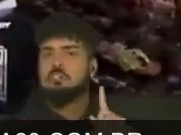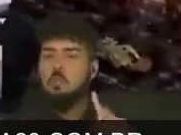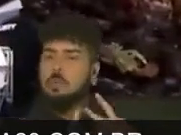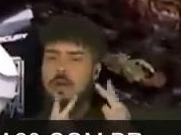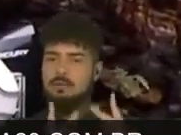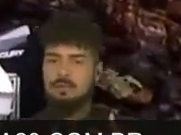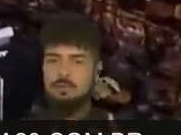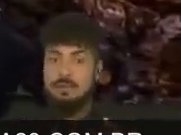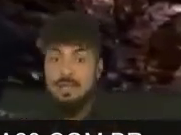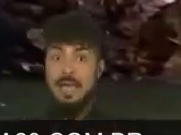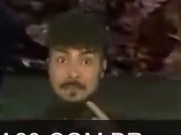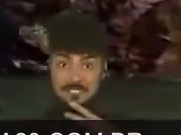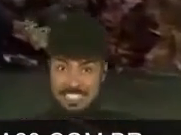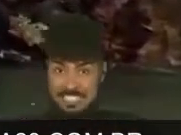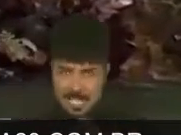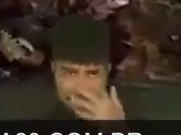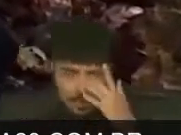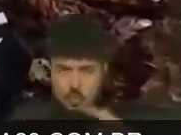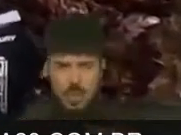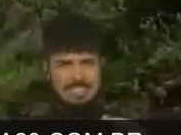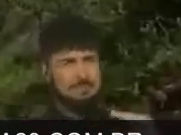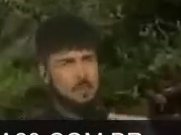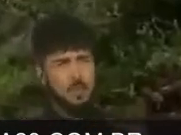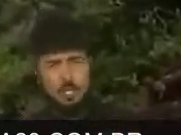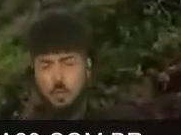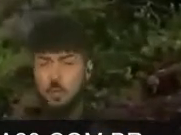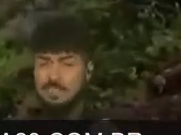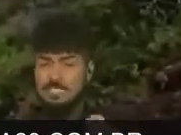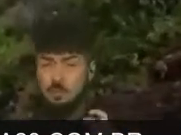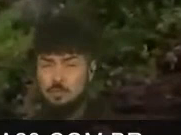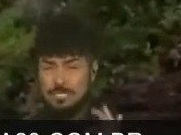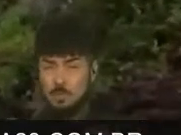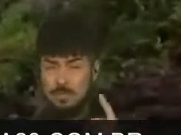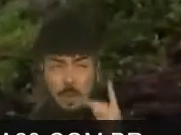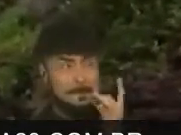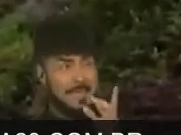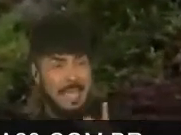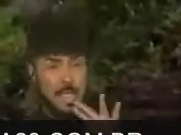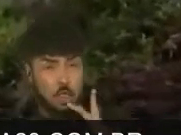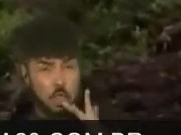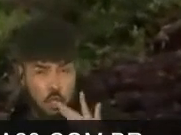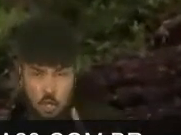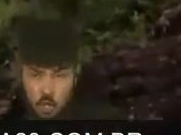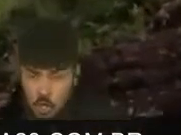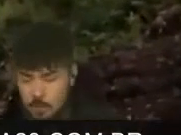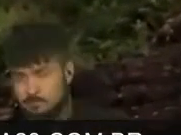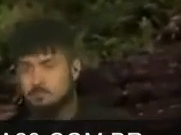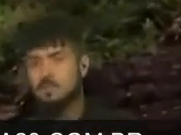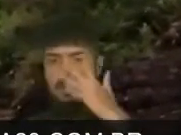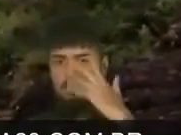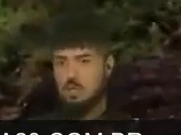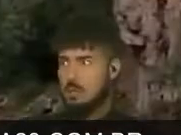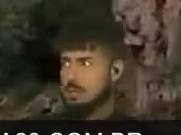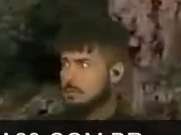chegou a 95% nas semanas pós-tragédia, segundo levantamentos da prefeitura. Os empresários do setor correram para